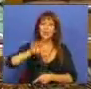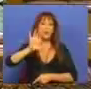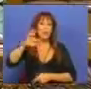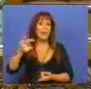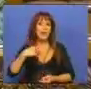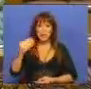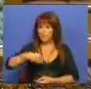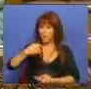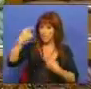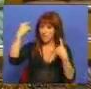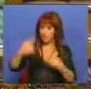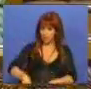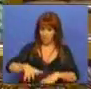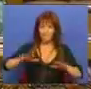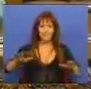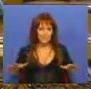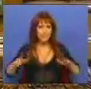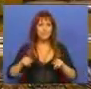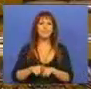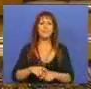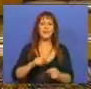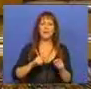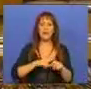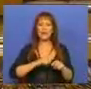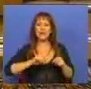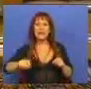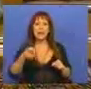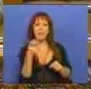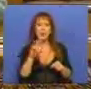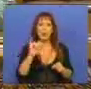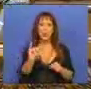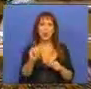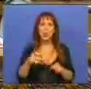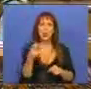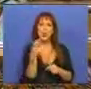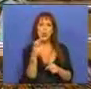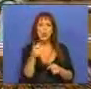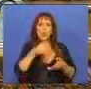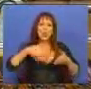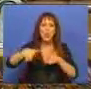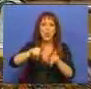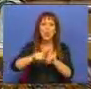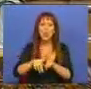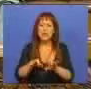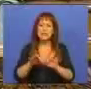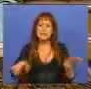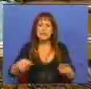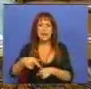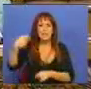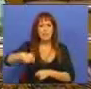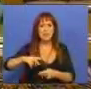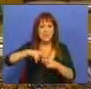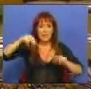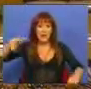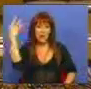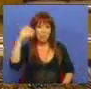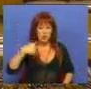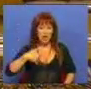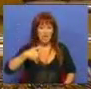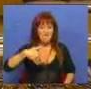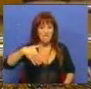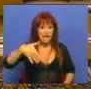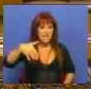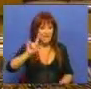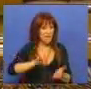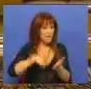país preocupados. O mandato de Rui Rio, como Presidente da Câmara Municipal do Porto, está a aproximar-se